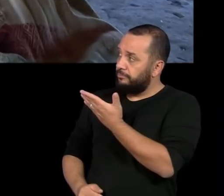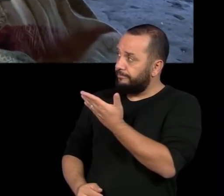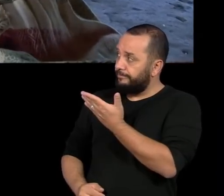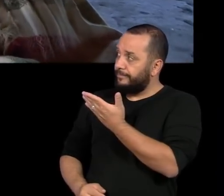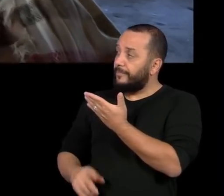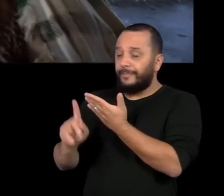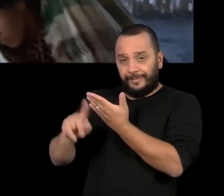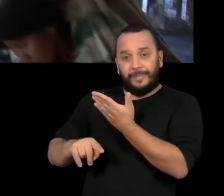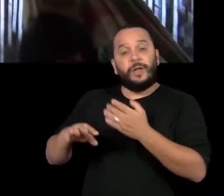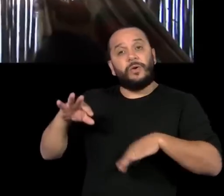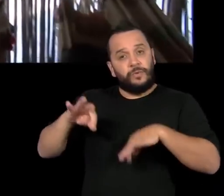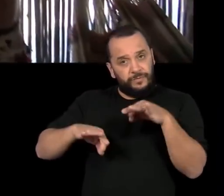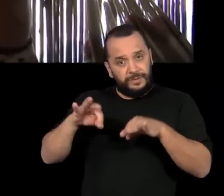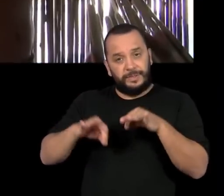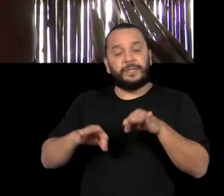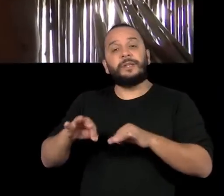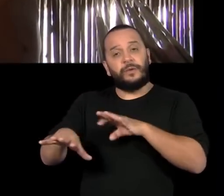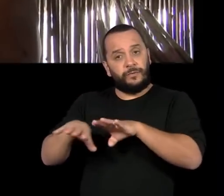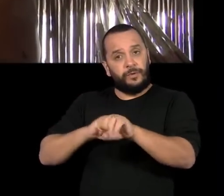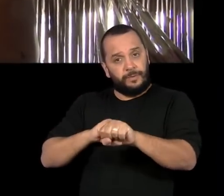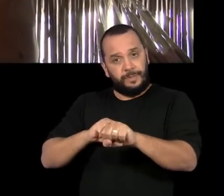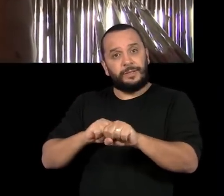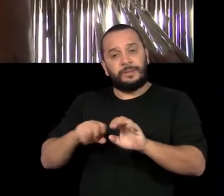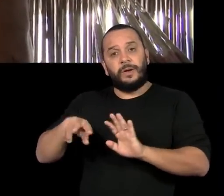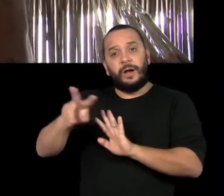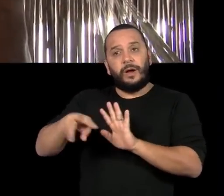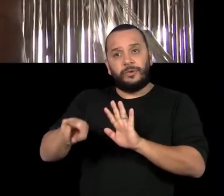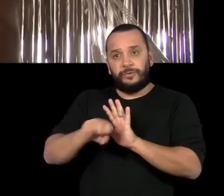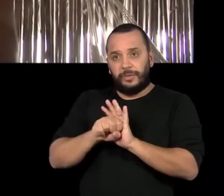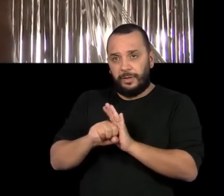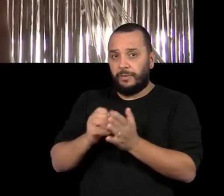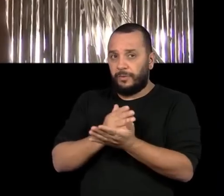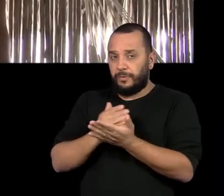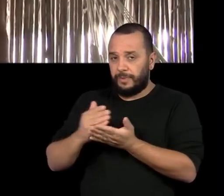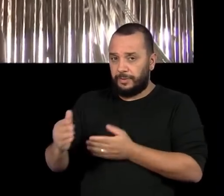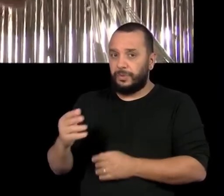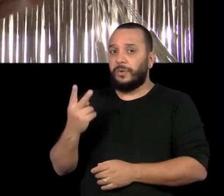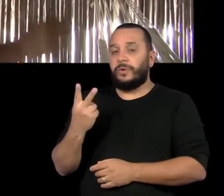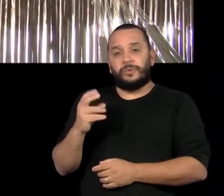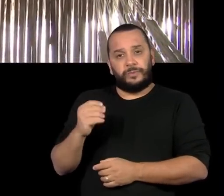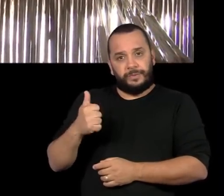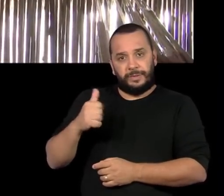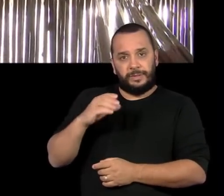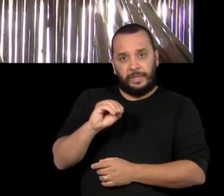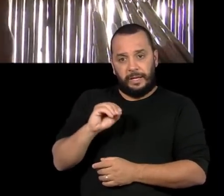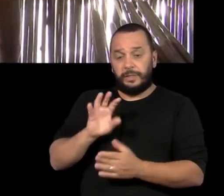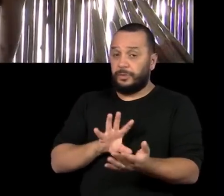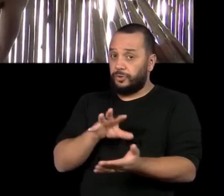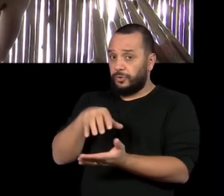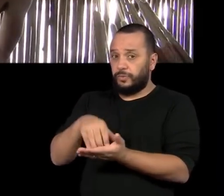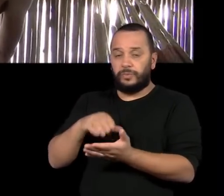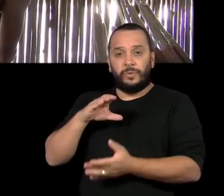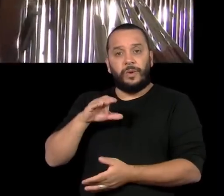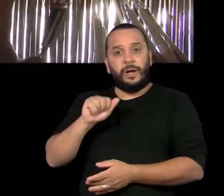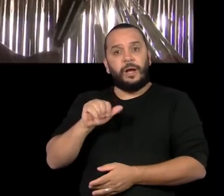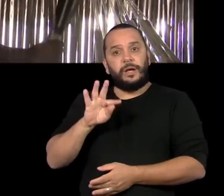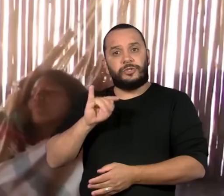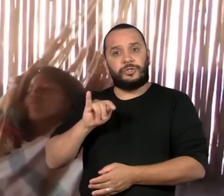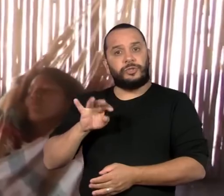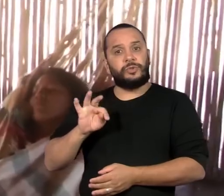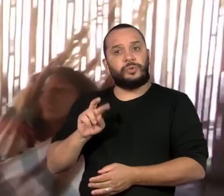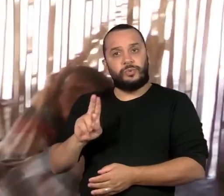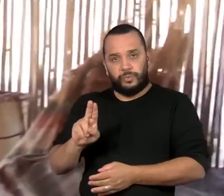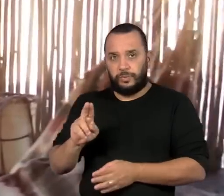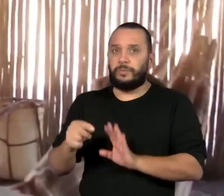de formação audiovisual iniciadas em 2010 pelo Instituto Catitu, Aldeia em Cena, que